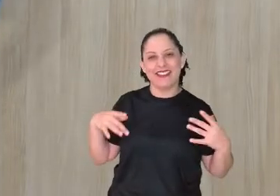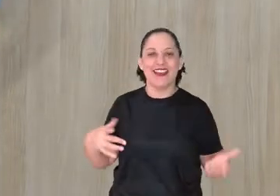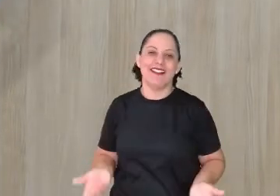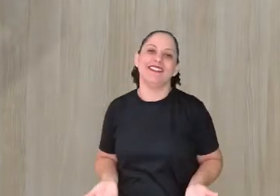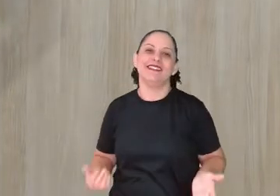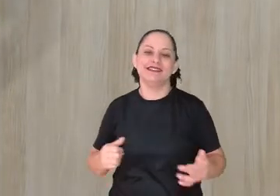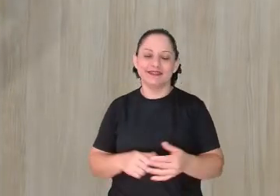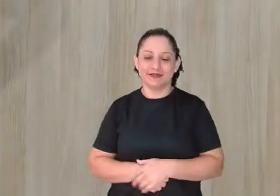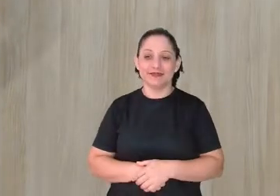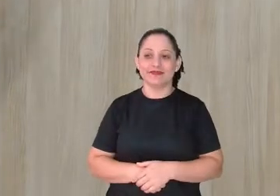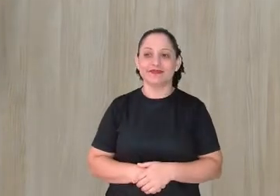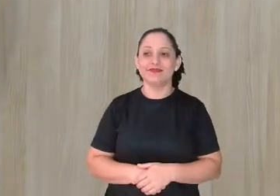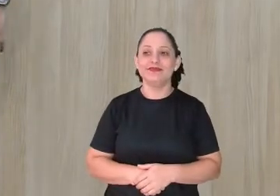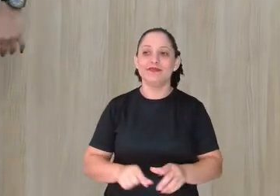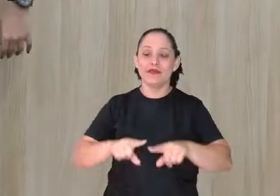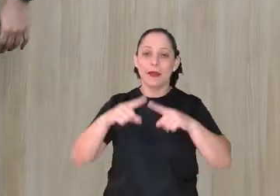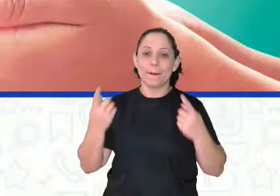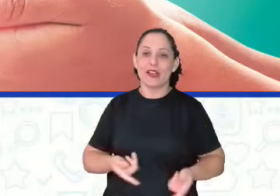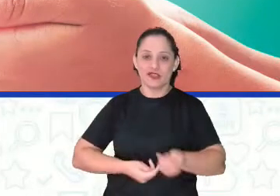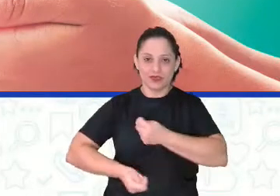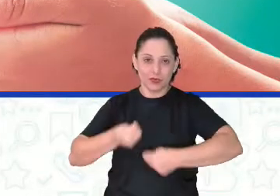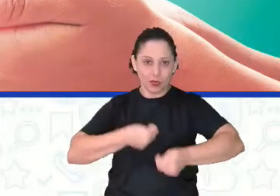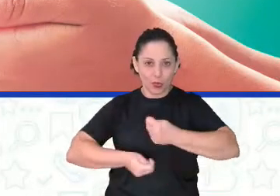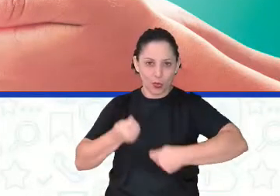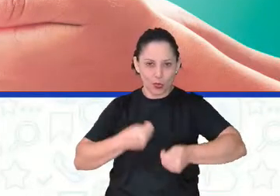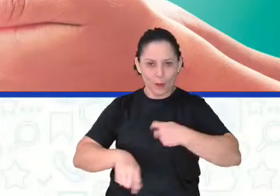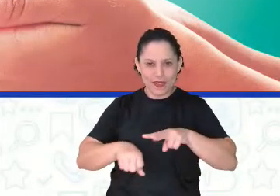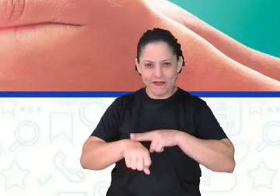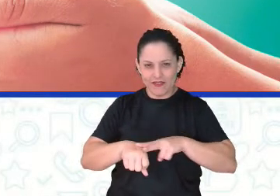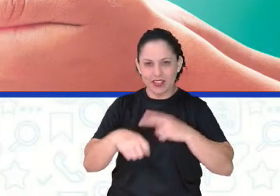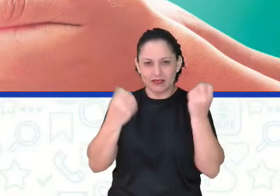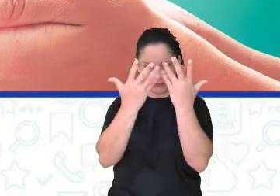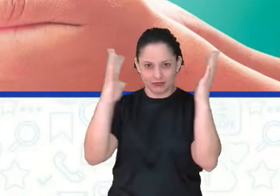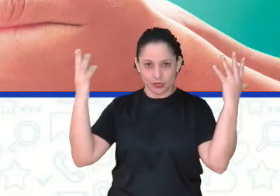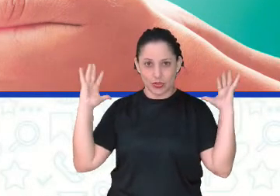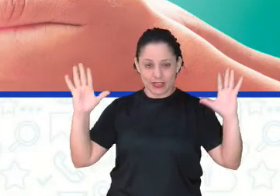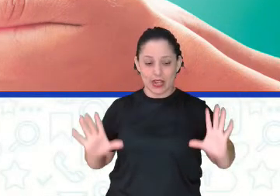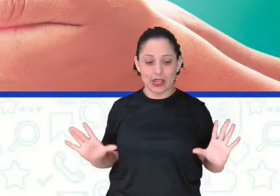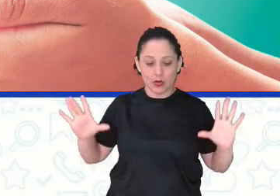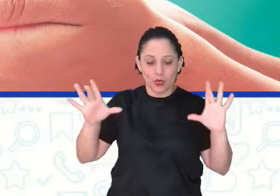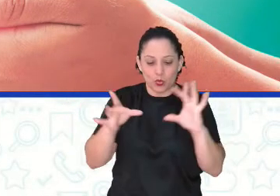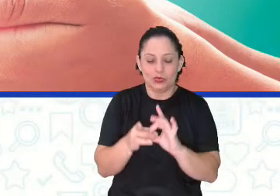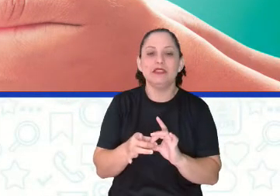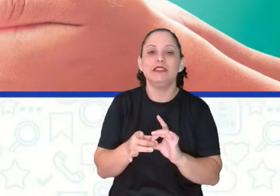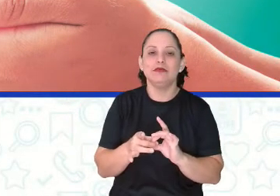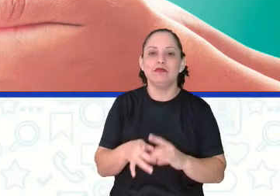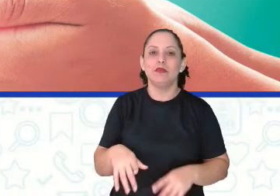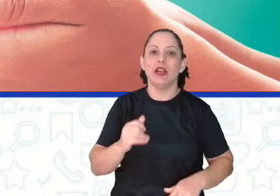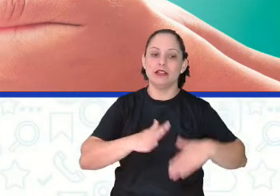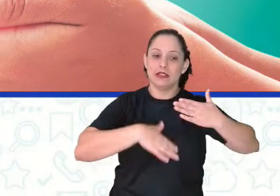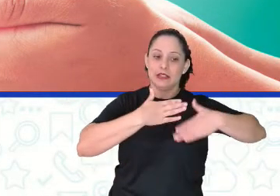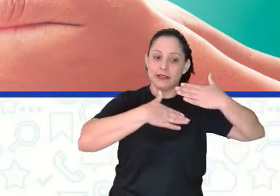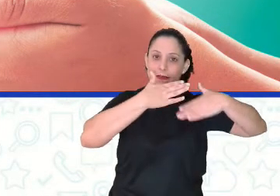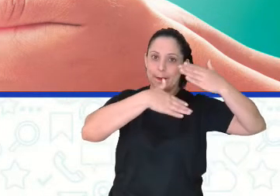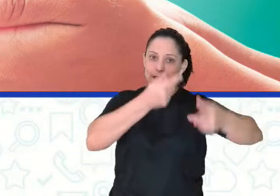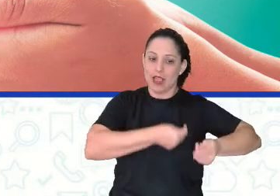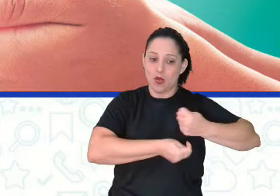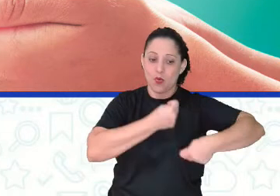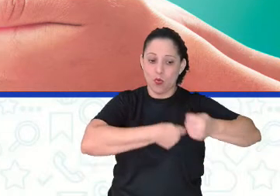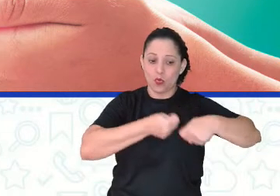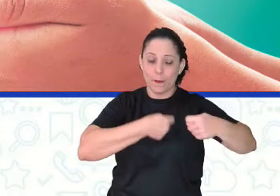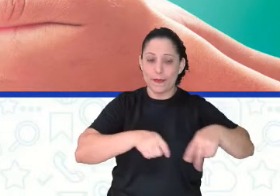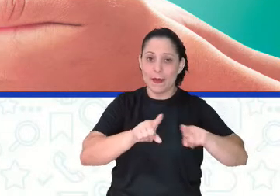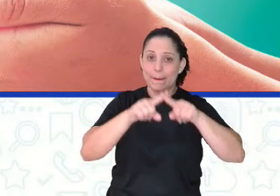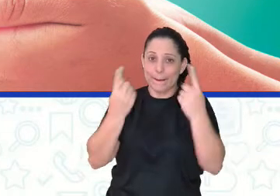feriadão. Mas aí, ó, a economia verde, gente, ela procura unir aí, né, esse crescimento econômico com a